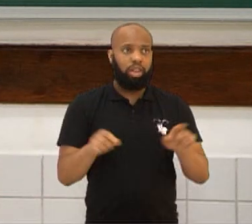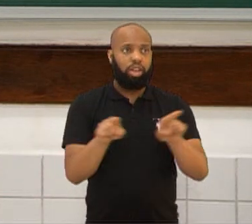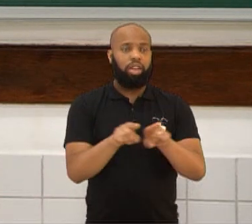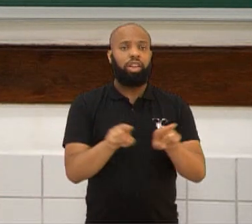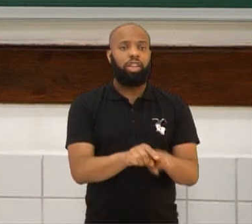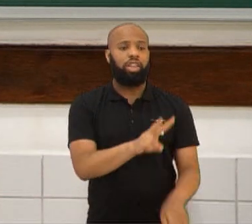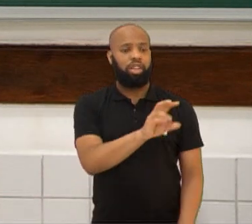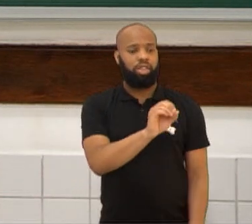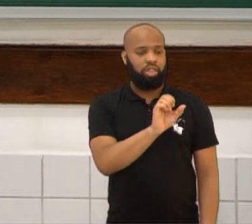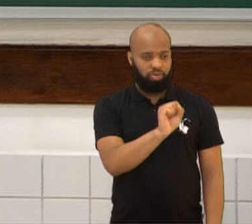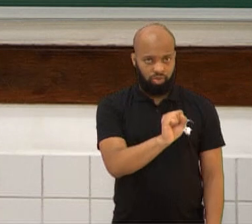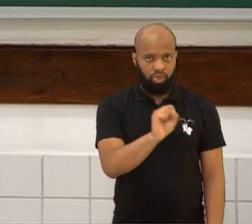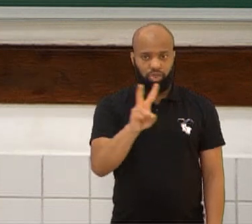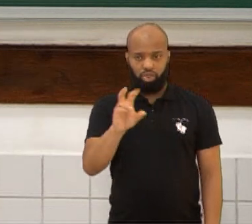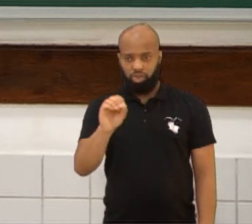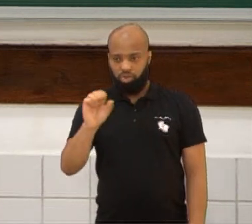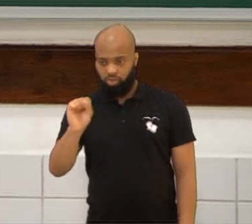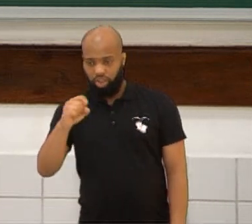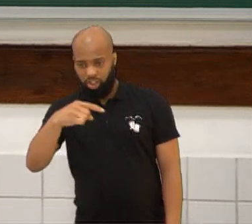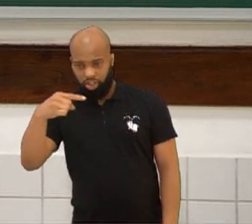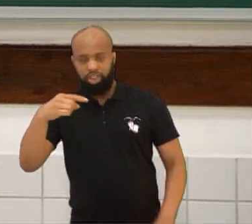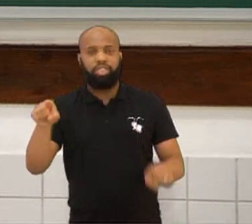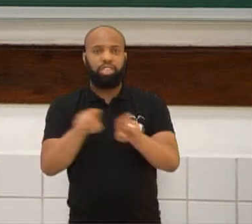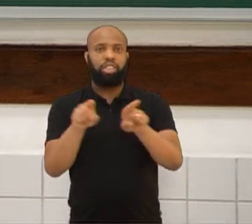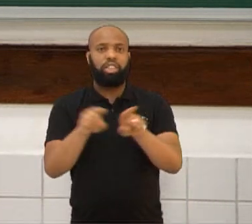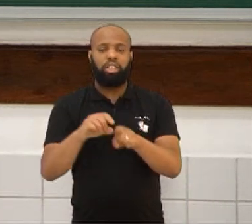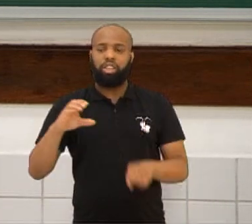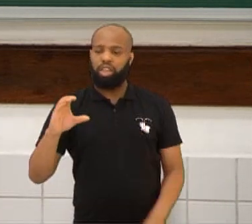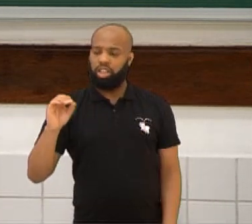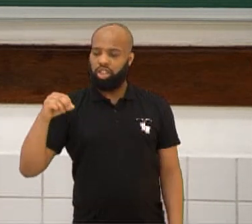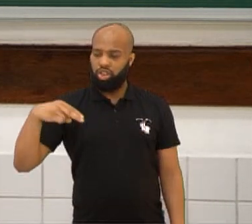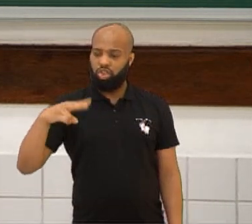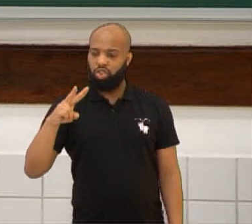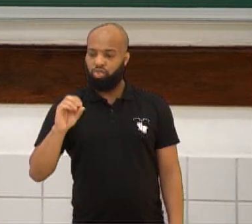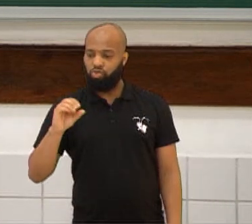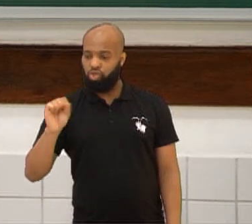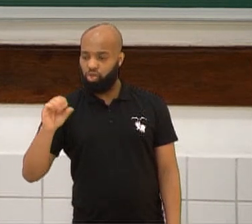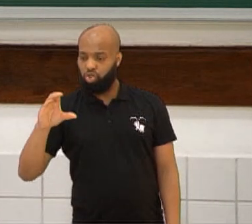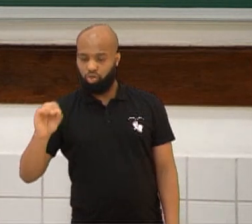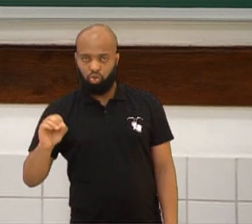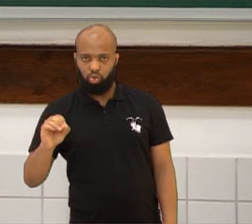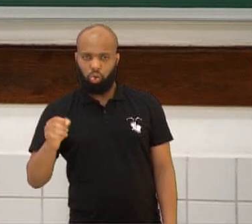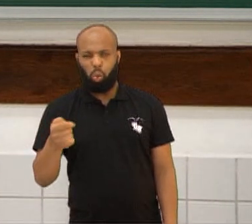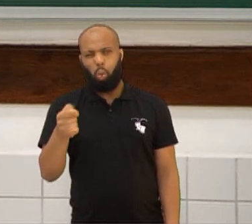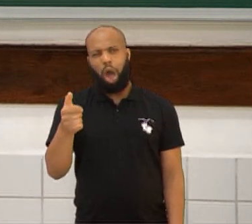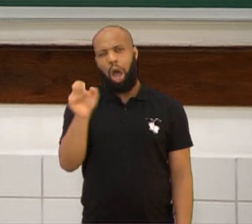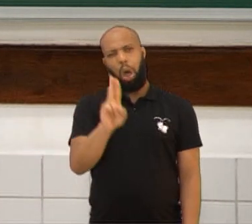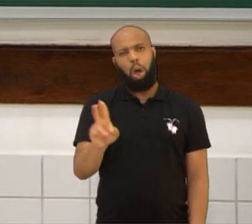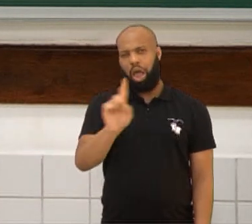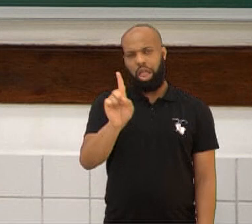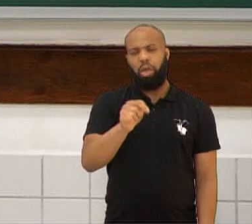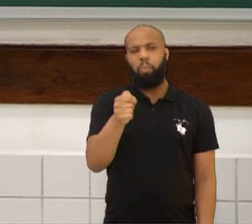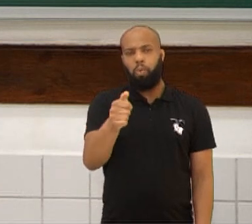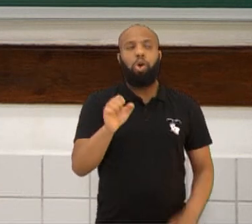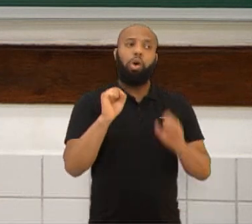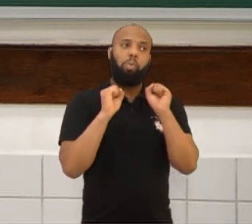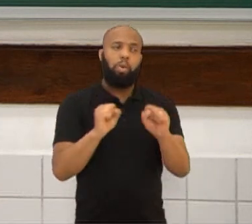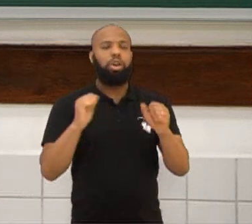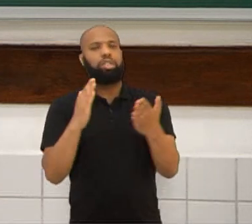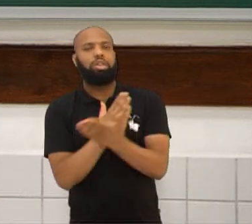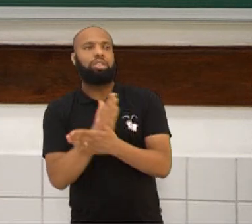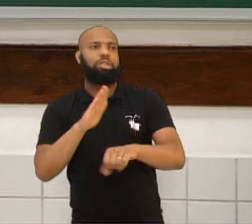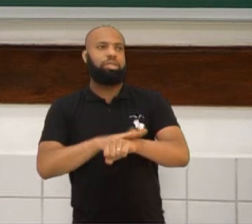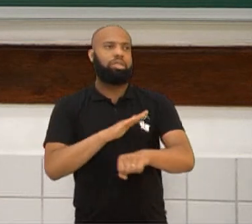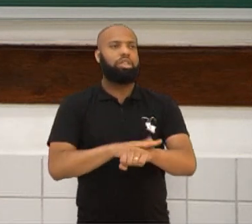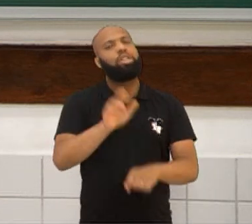Vós, vos, vós e convosco. A gente quase não usa o vos, vós e convosco. Pode ser que